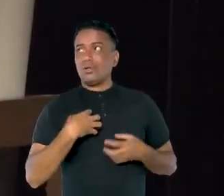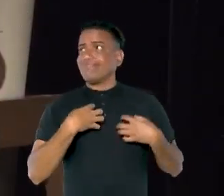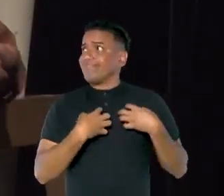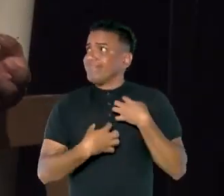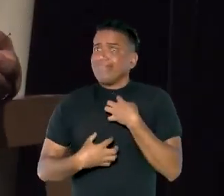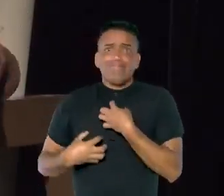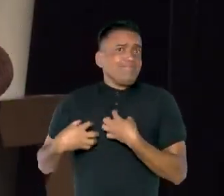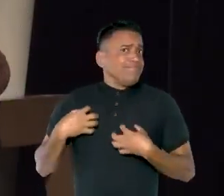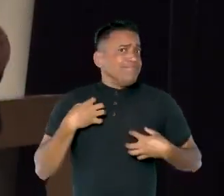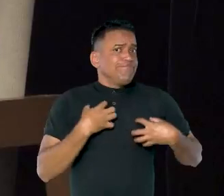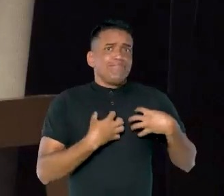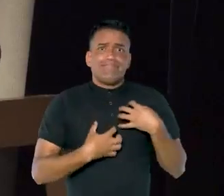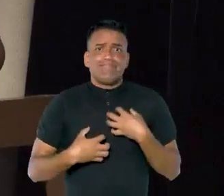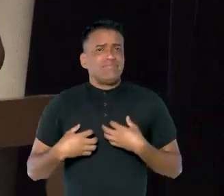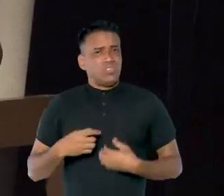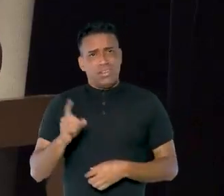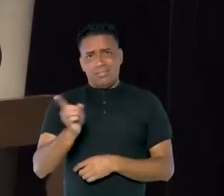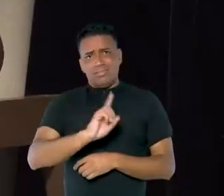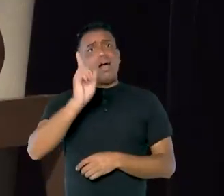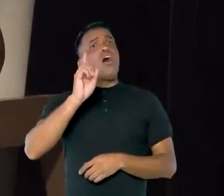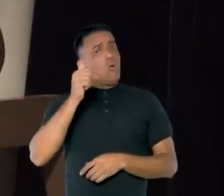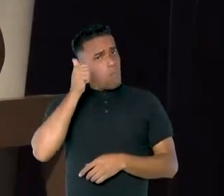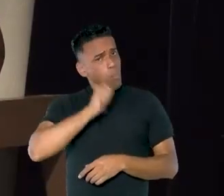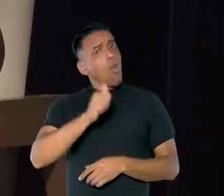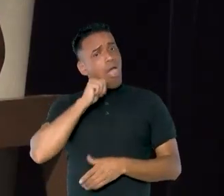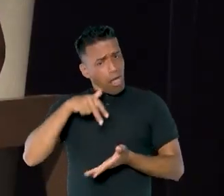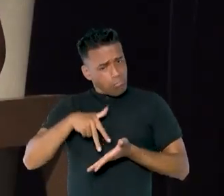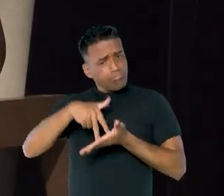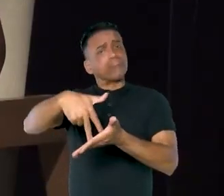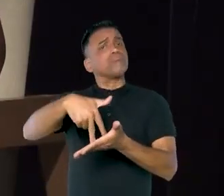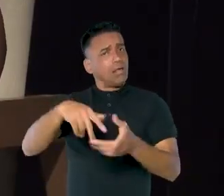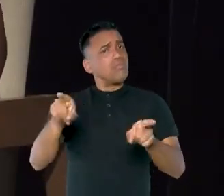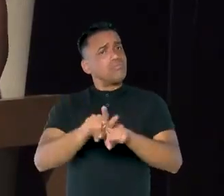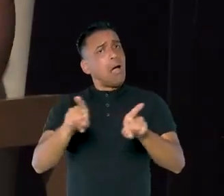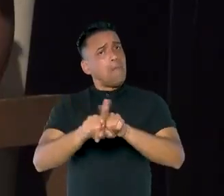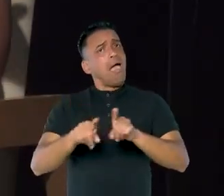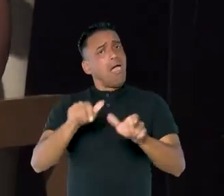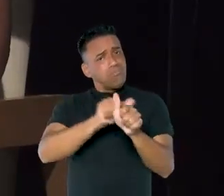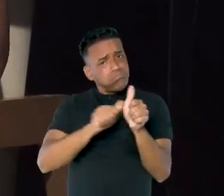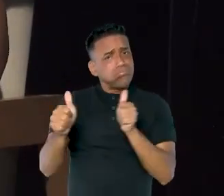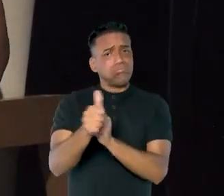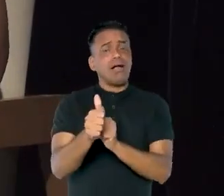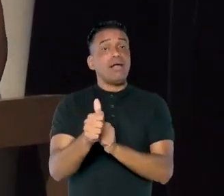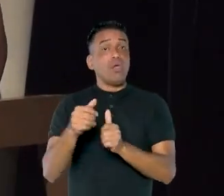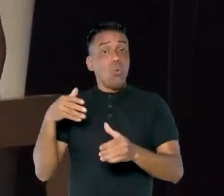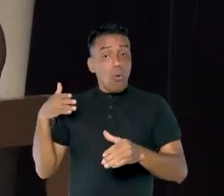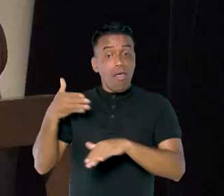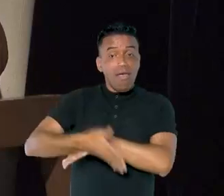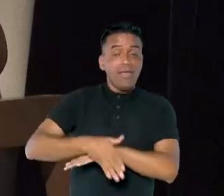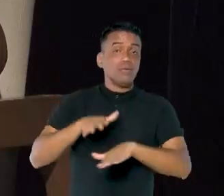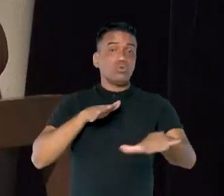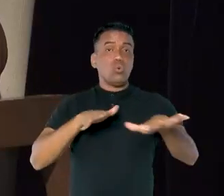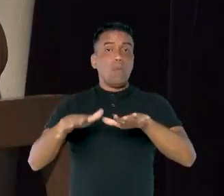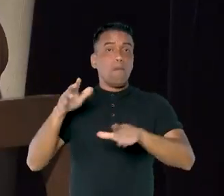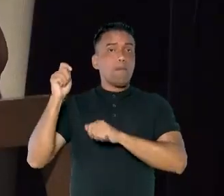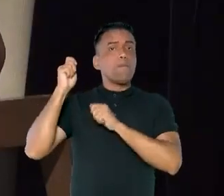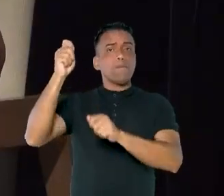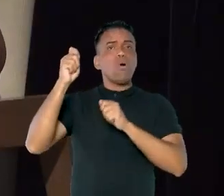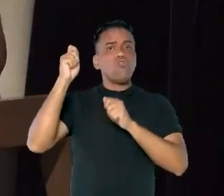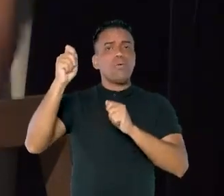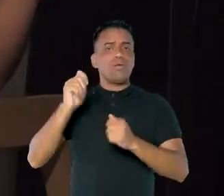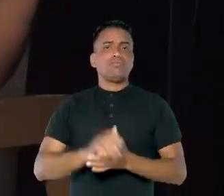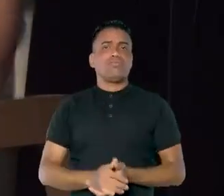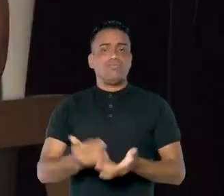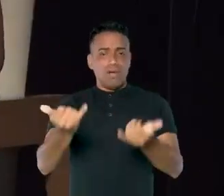incomodava bastante. Né? Eu falei, não, nós também temos que fazer isso. E aí, quando eu entro para o movimento, aí disseram. Né? Então,